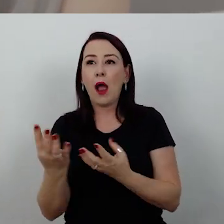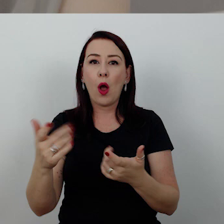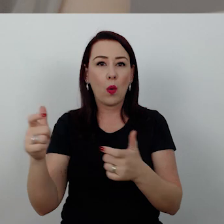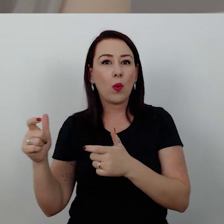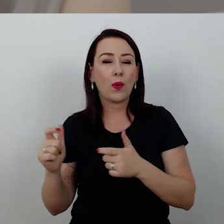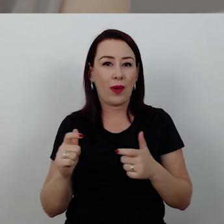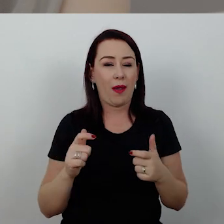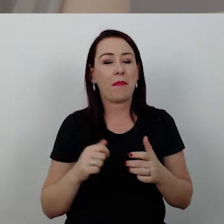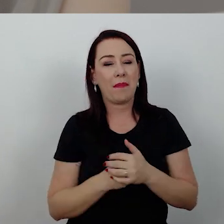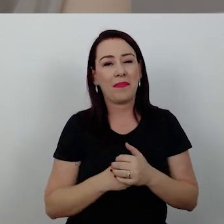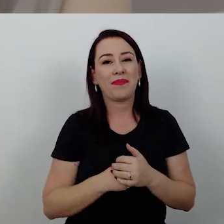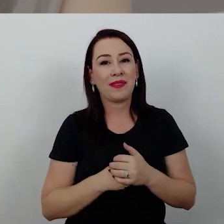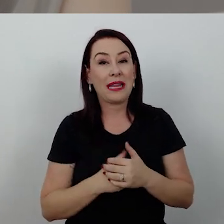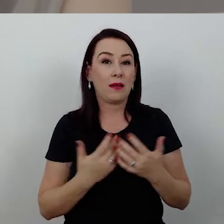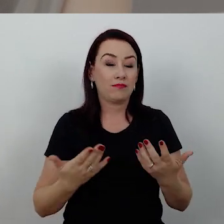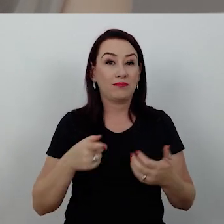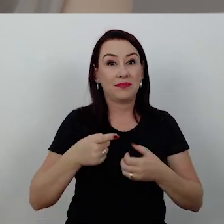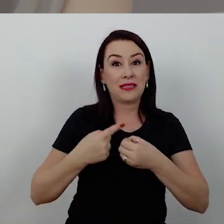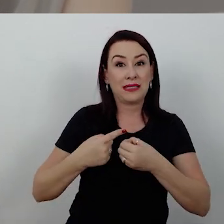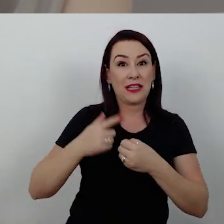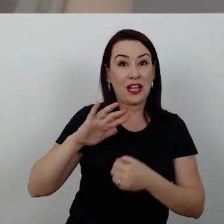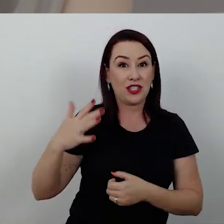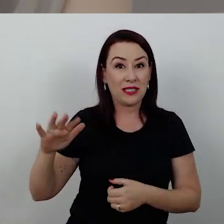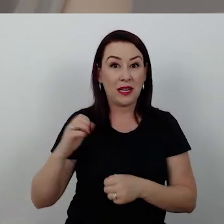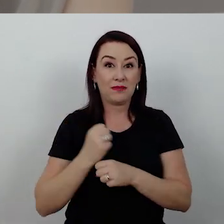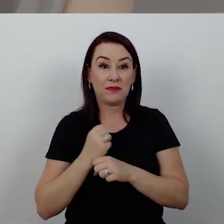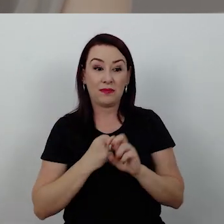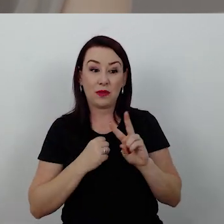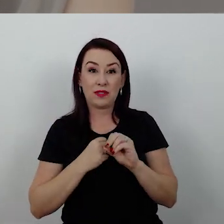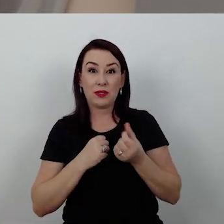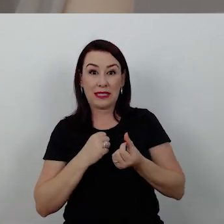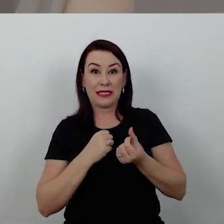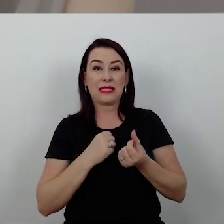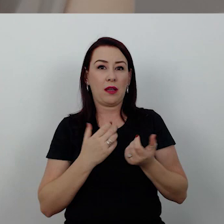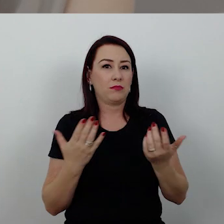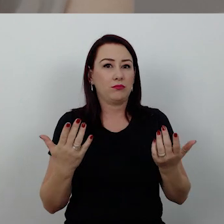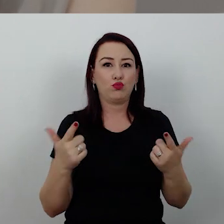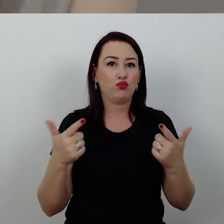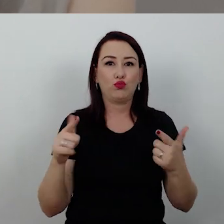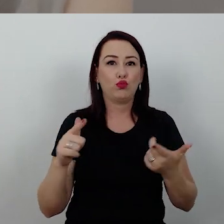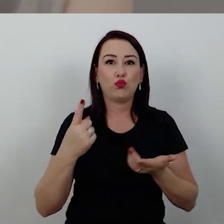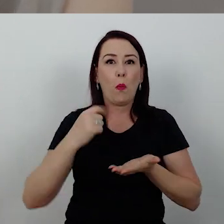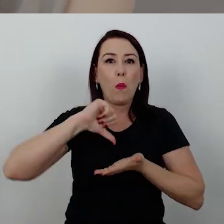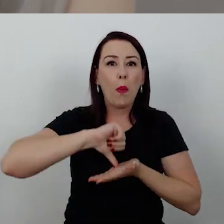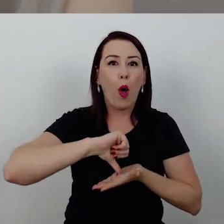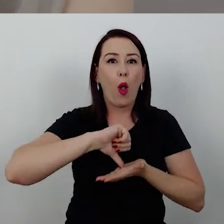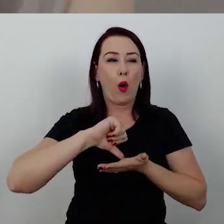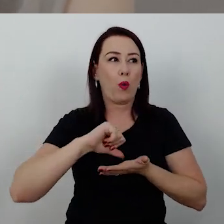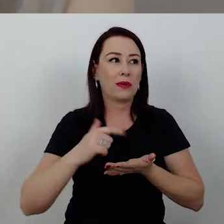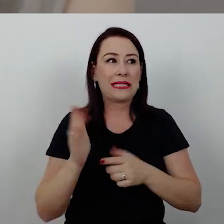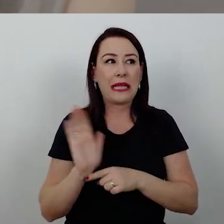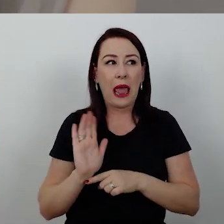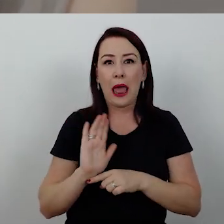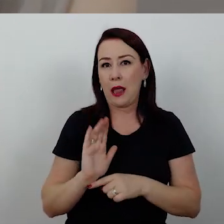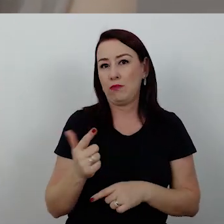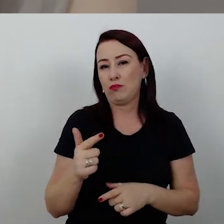trabalho. E em Santos, naquela época, em 2006, né, não existia um polo. Né? Santos, a